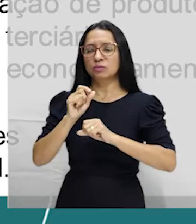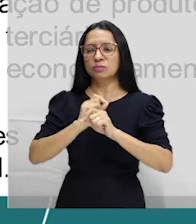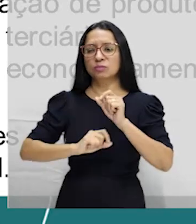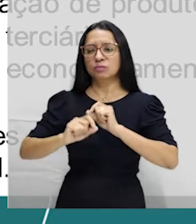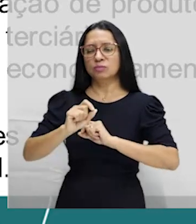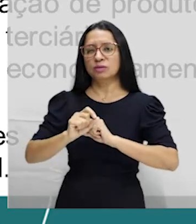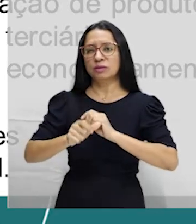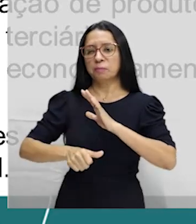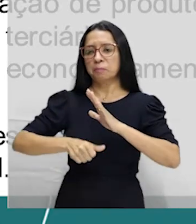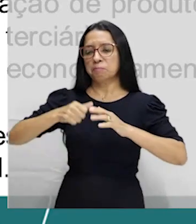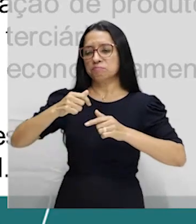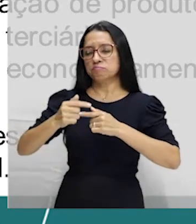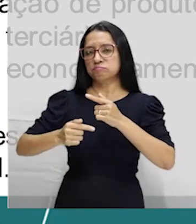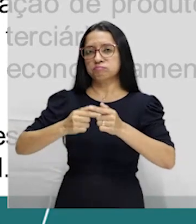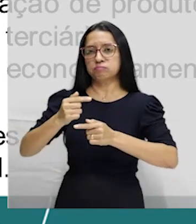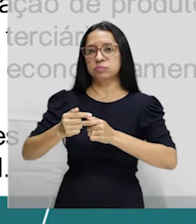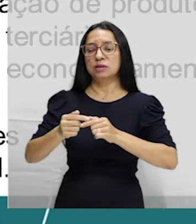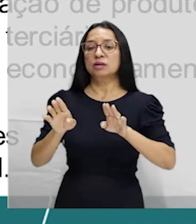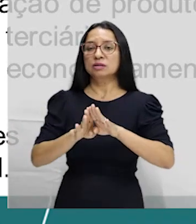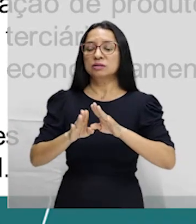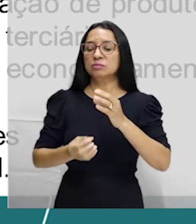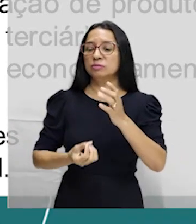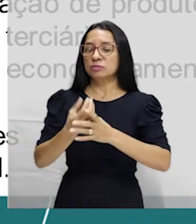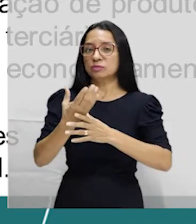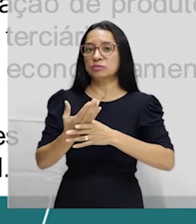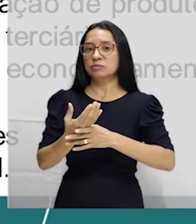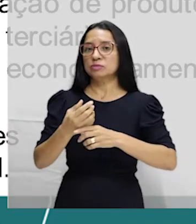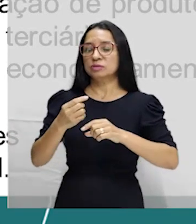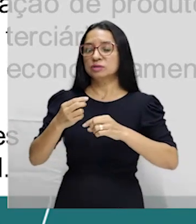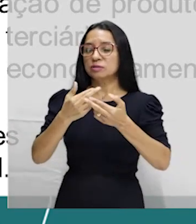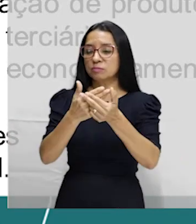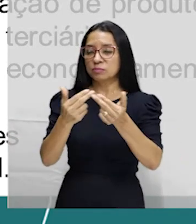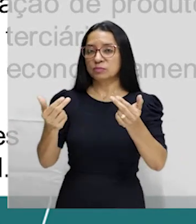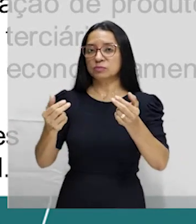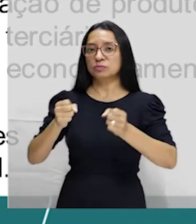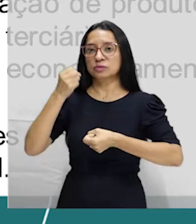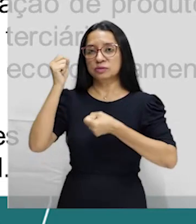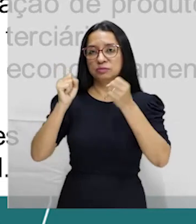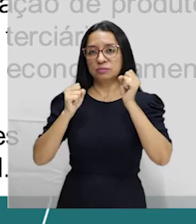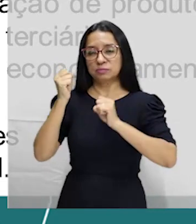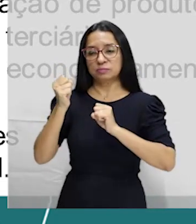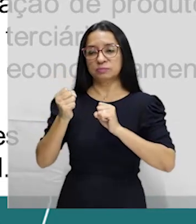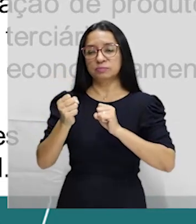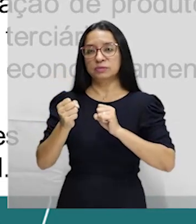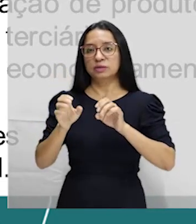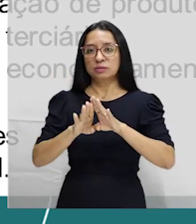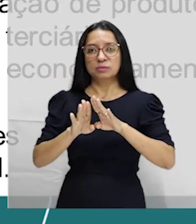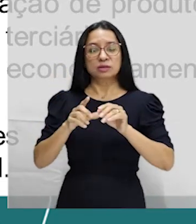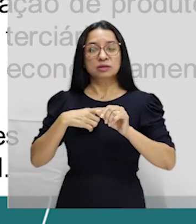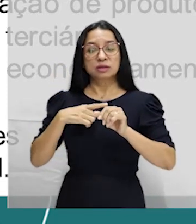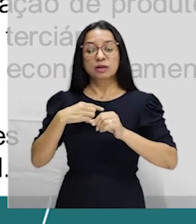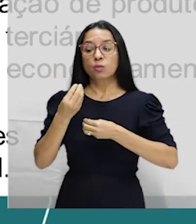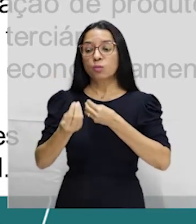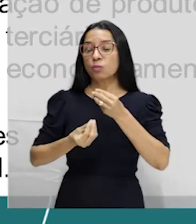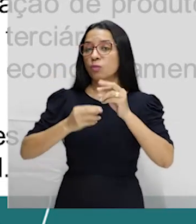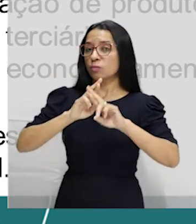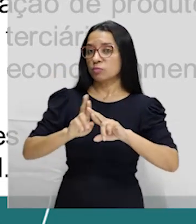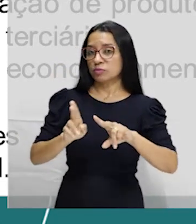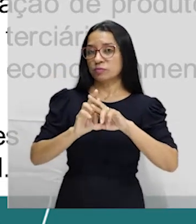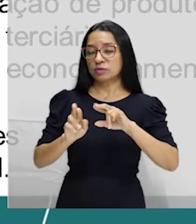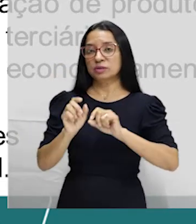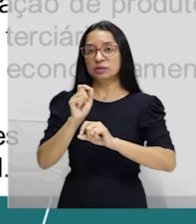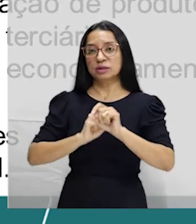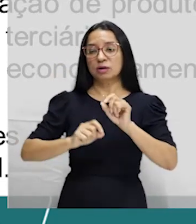também vão produzir produtos industrializados. Mas tu vai ter como grande diferencial os países desenvolvidos, as potências globais,